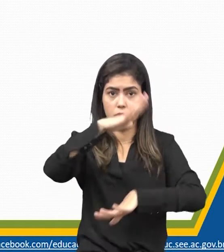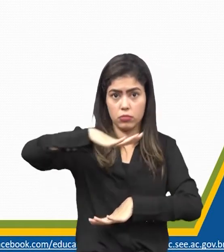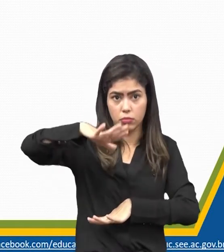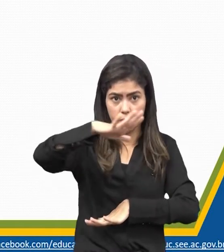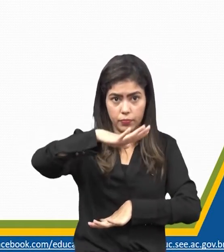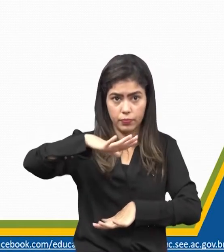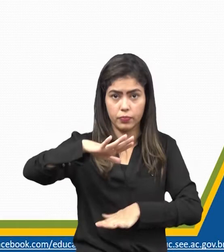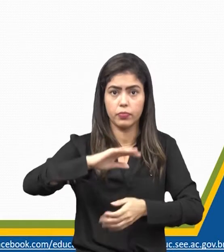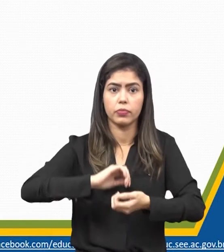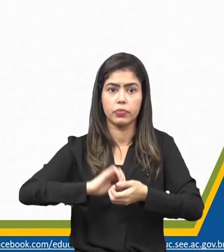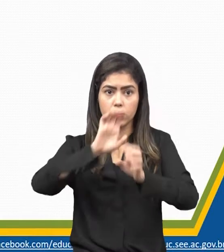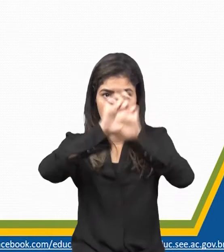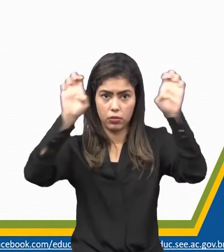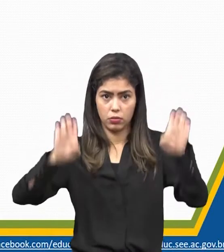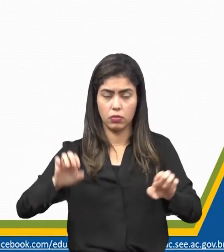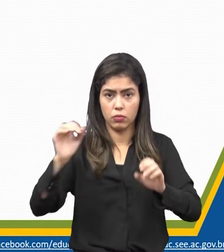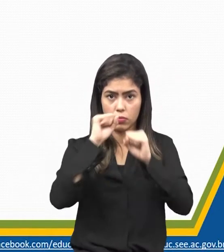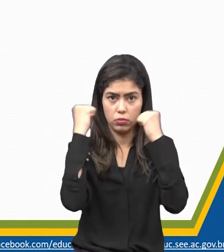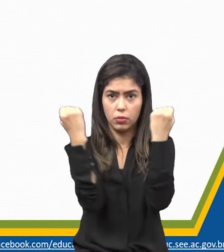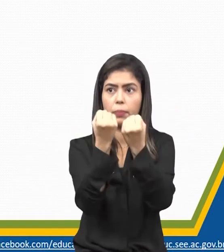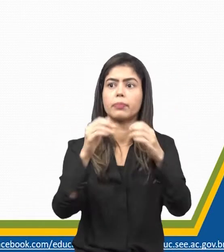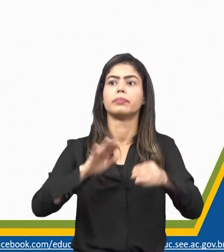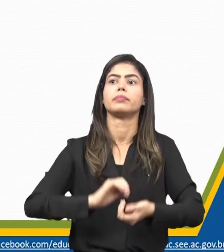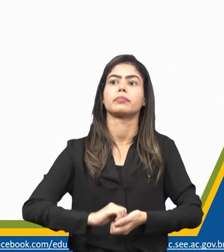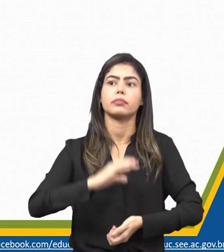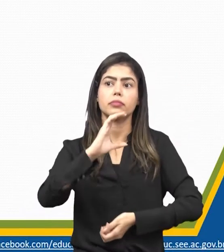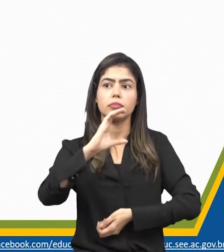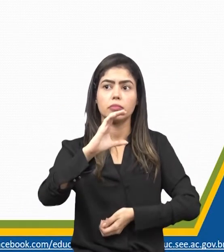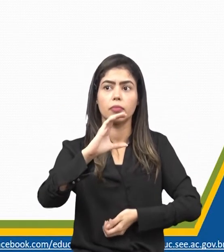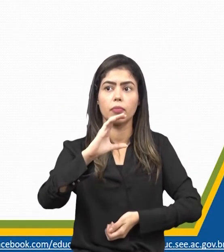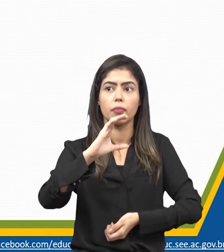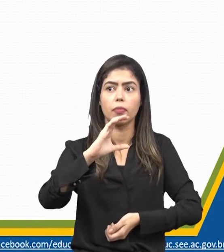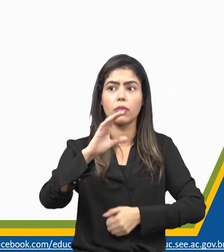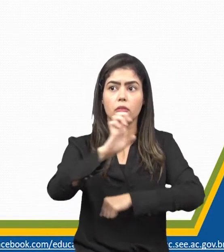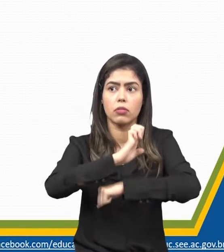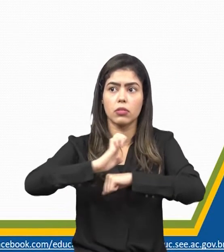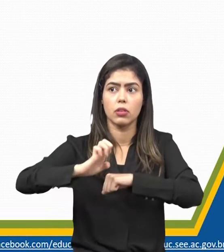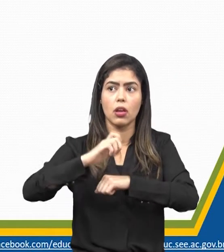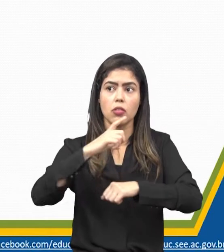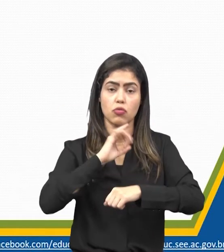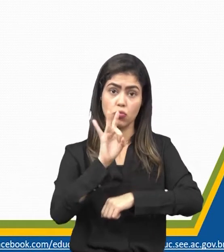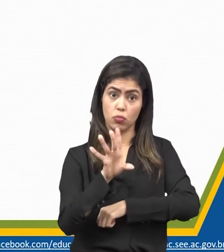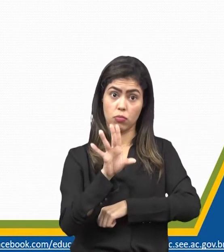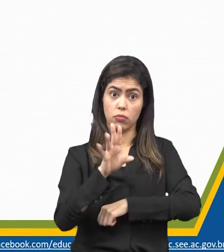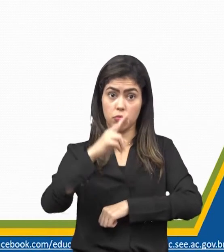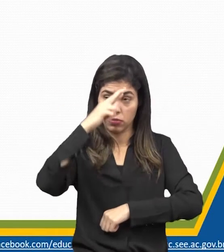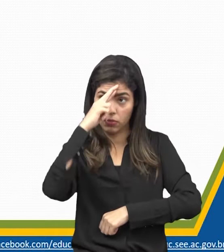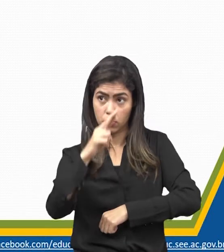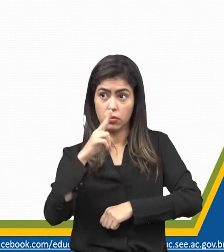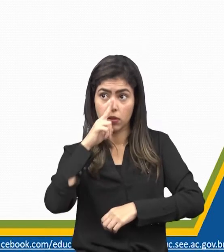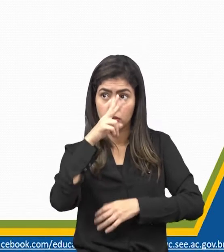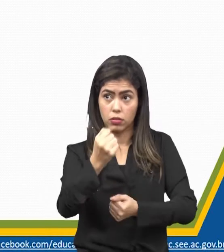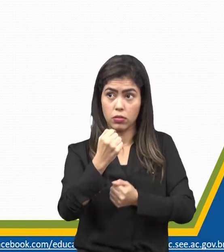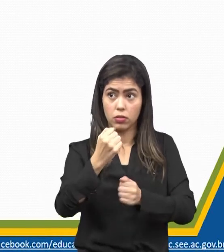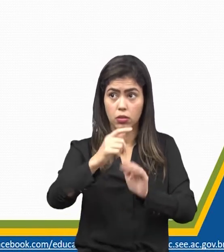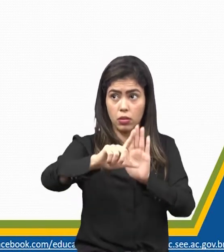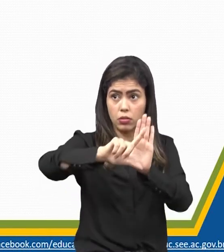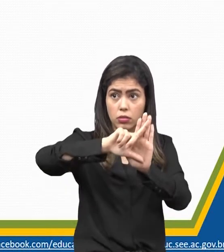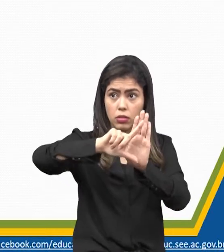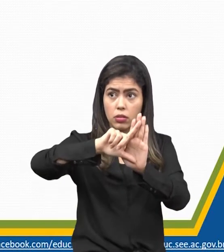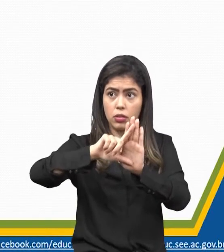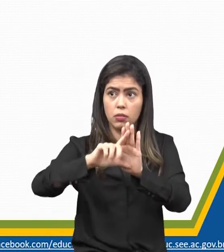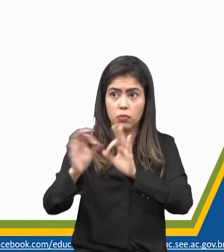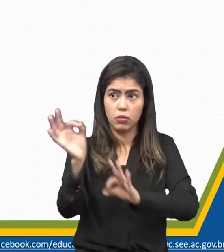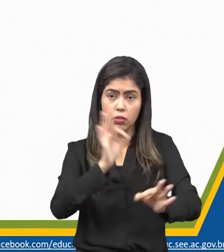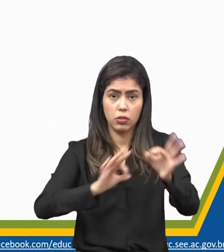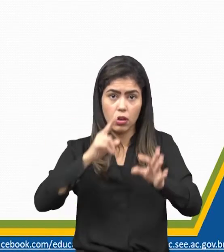social. Letra C. Só o Estado possui autoridade, poder legítimo para regulamentar